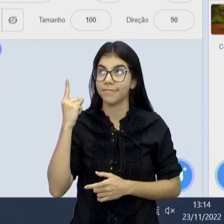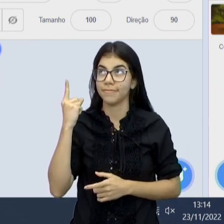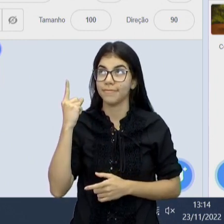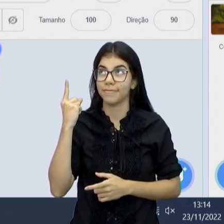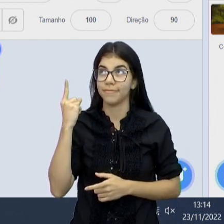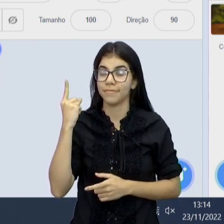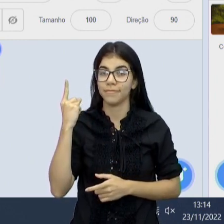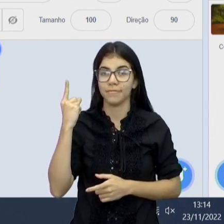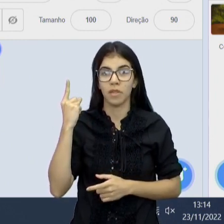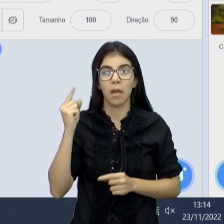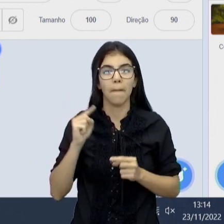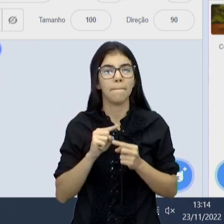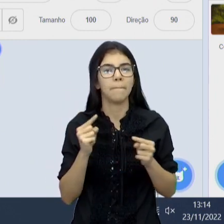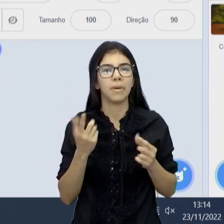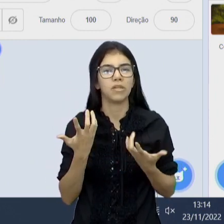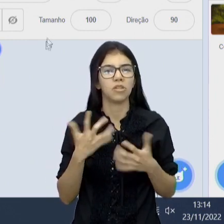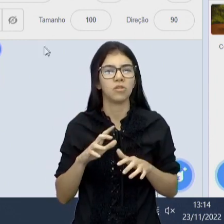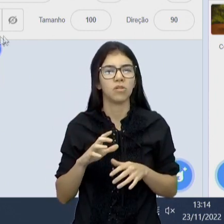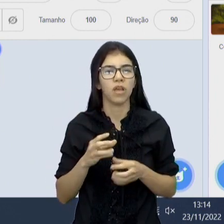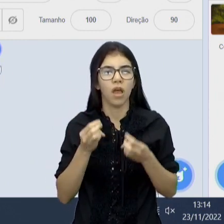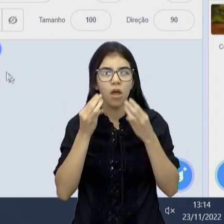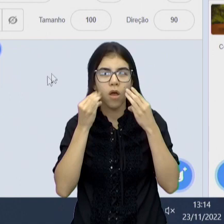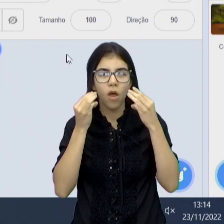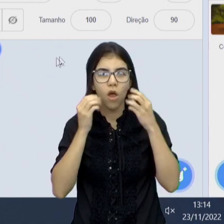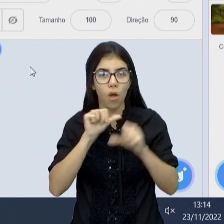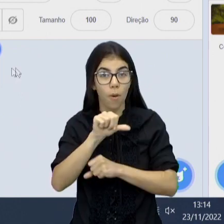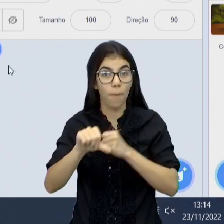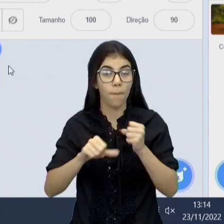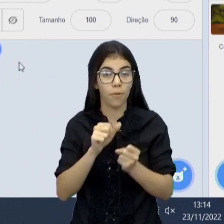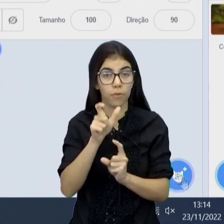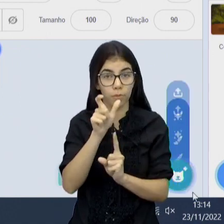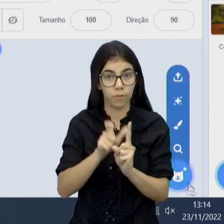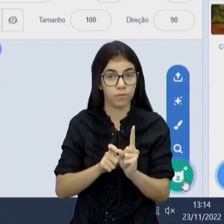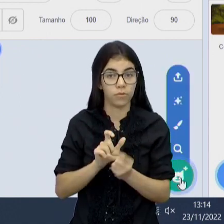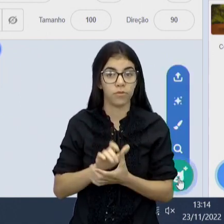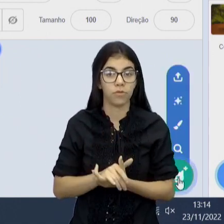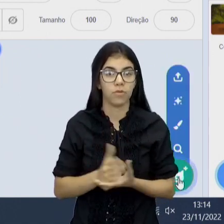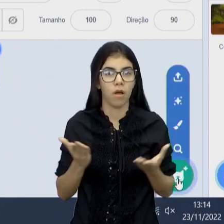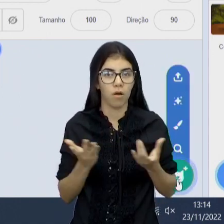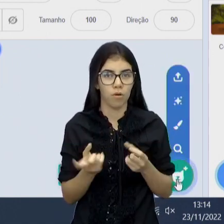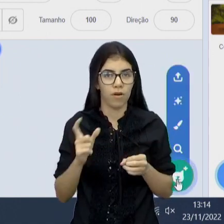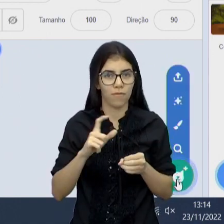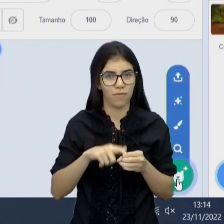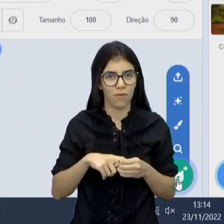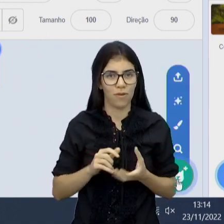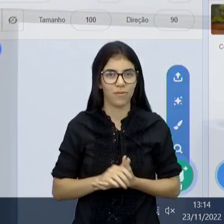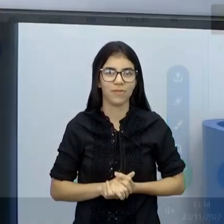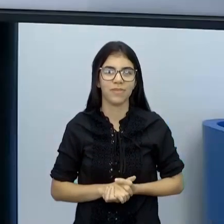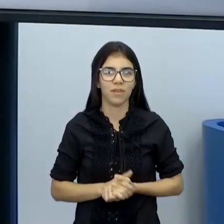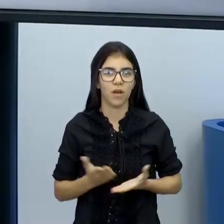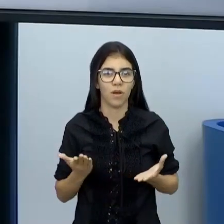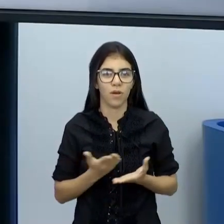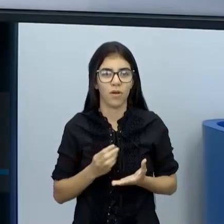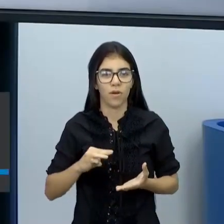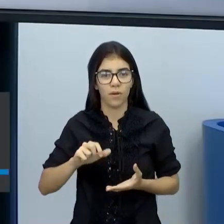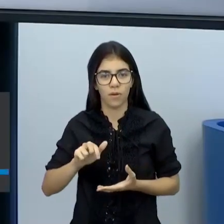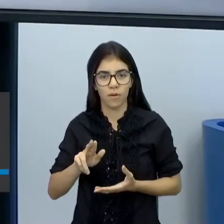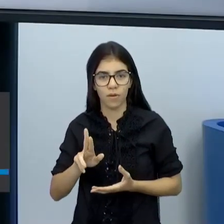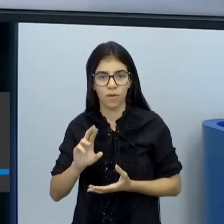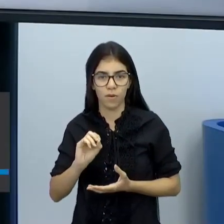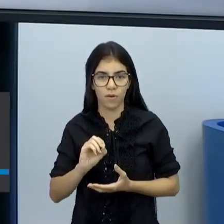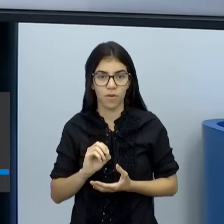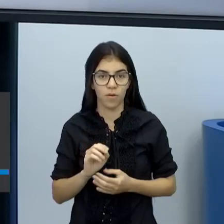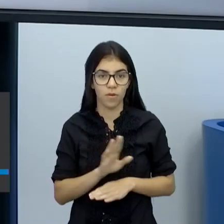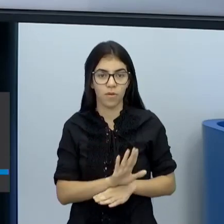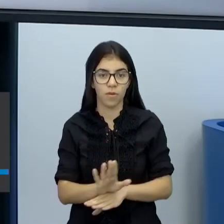Isso. Tá bom? Só que eu não quero o gatinho, eu vou mudar o personagem. Sim. Tá bom? Então voltem aqui comigo, por favor. Hoje o pessoal aí, o Maurão, vai ajudar